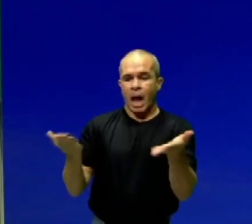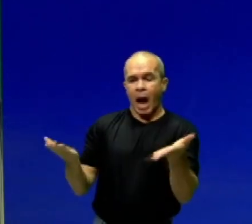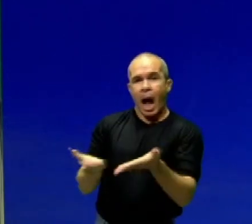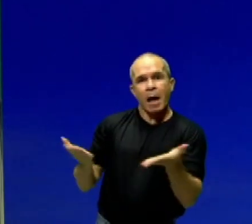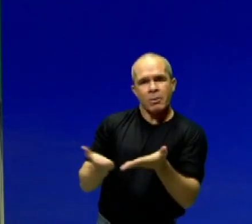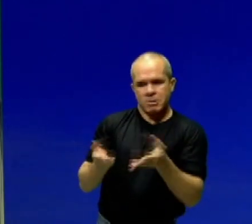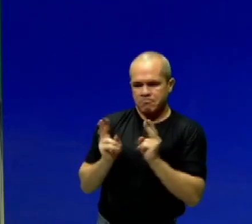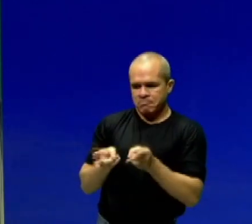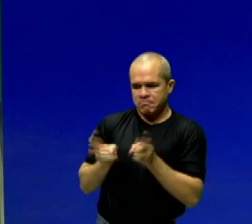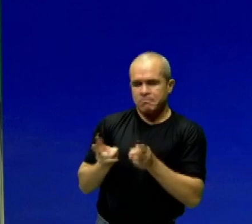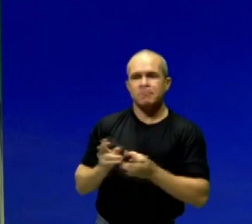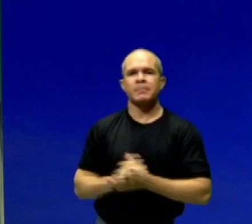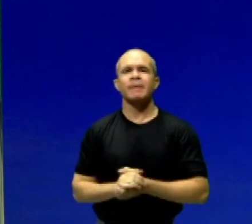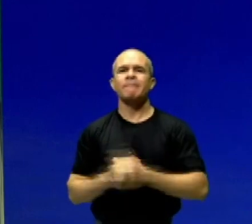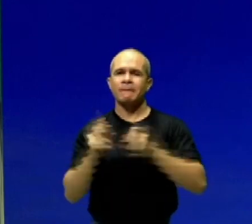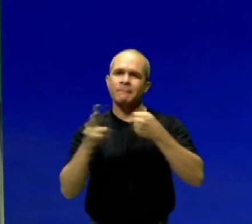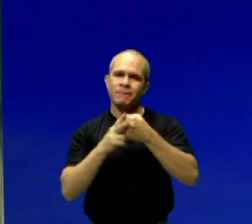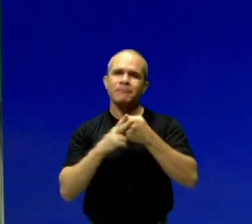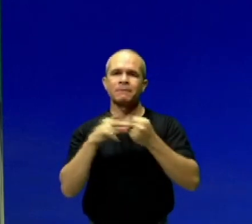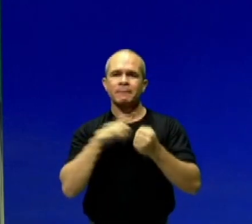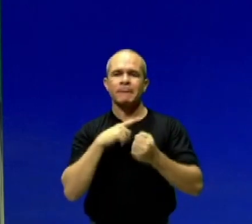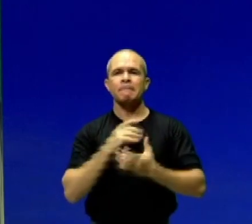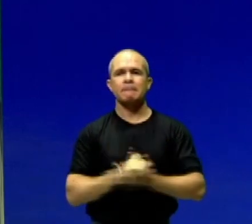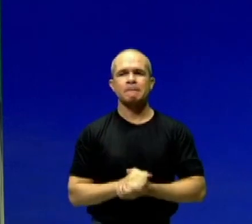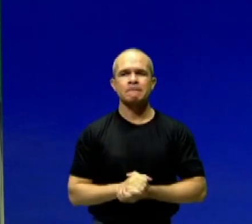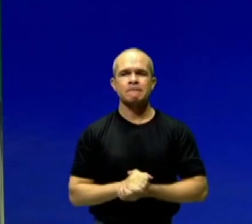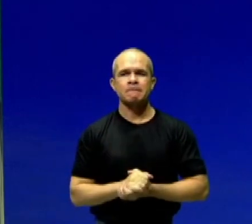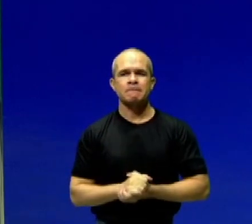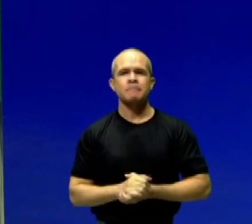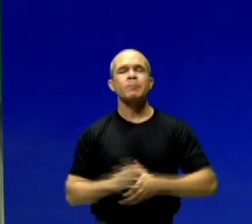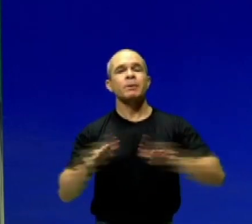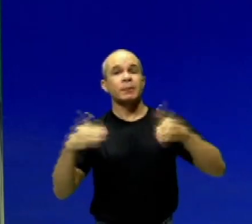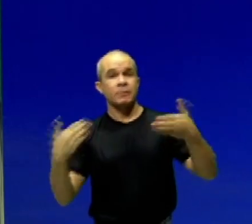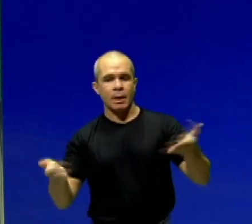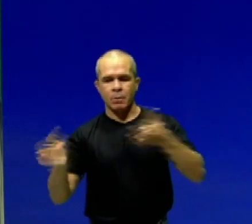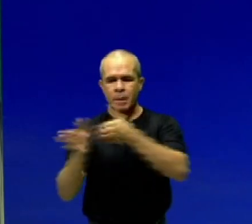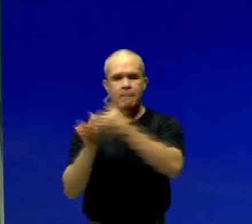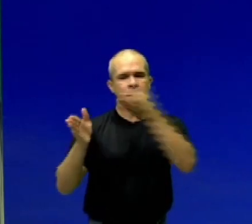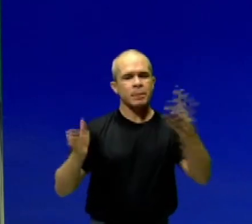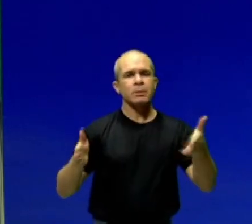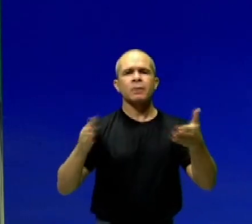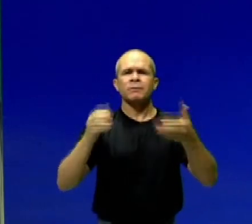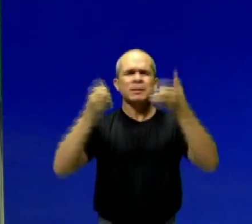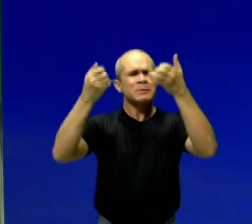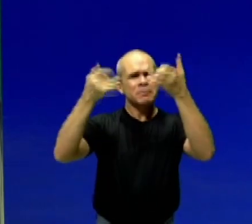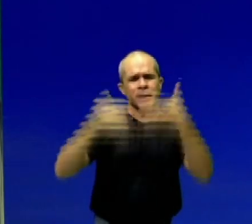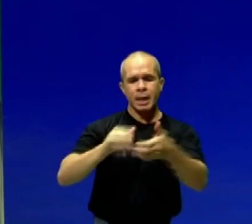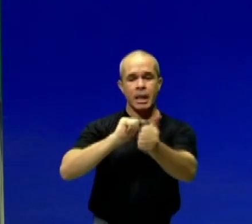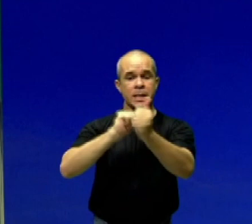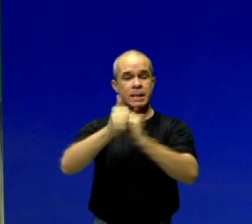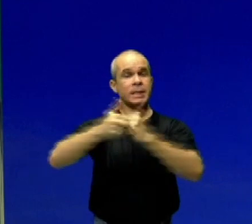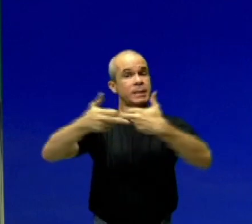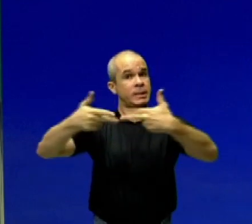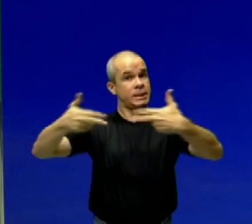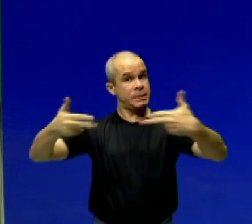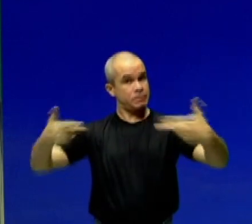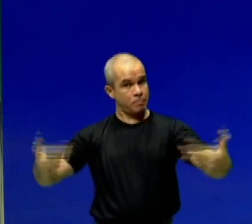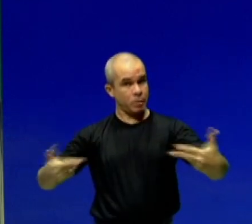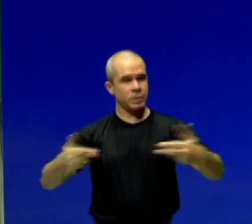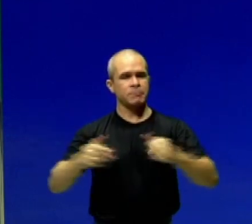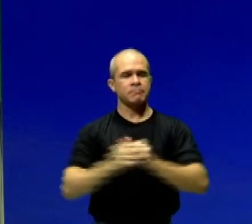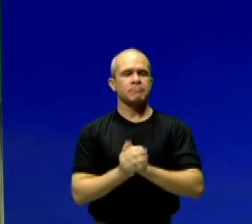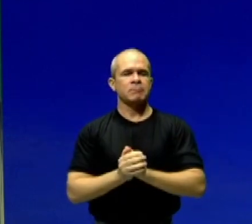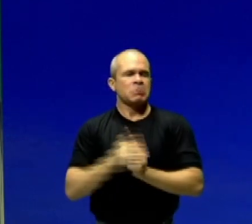ok? Bom, gente, nesse período, agora nós vamos falar muito de esportes. Do you like sports?